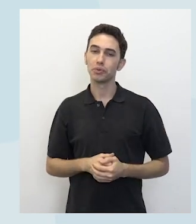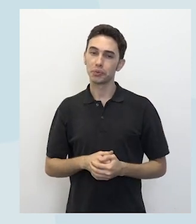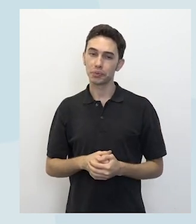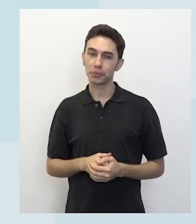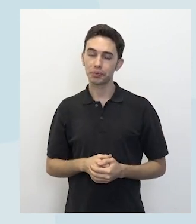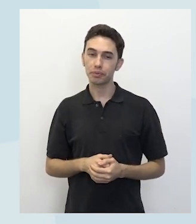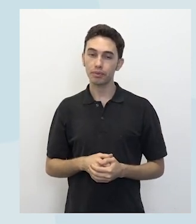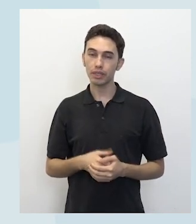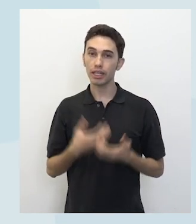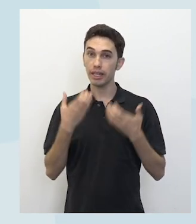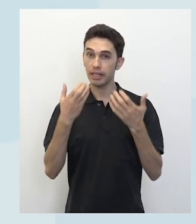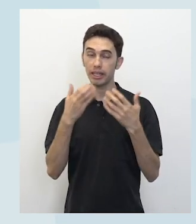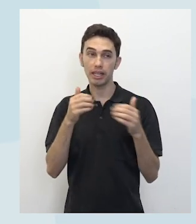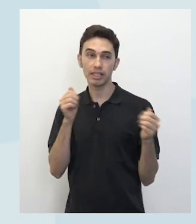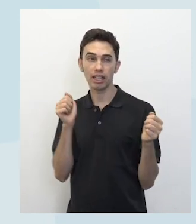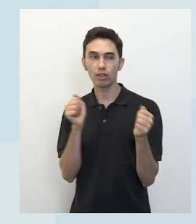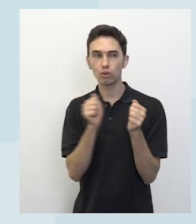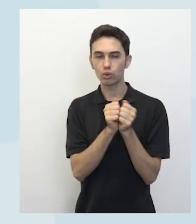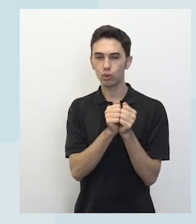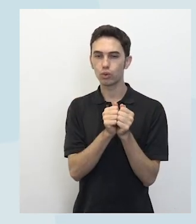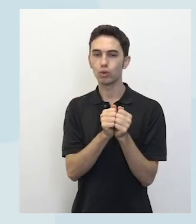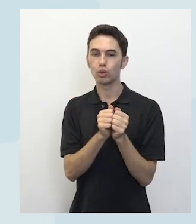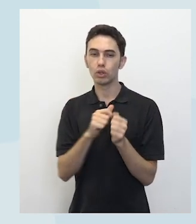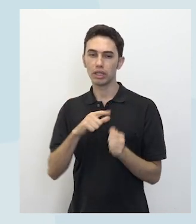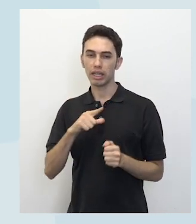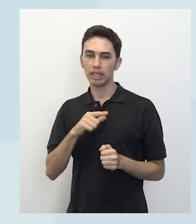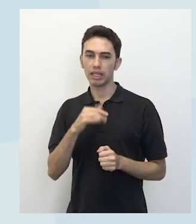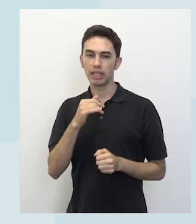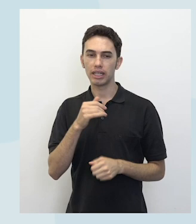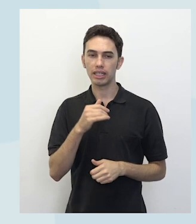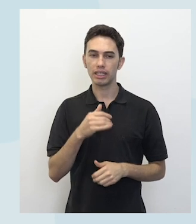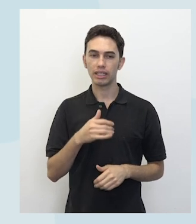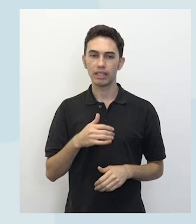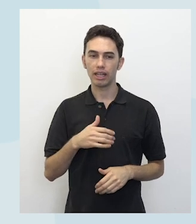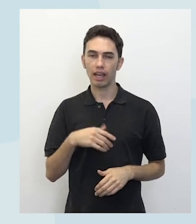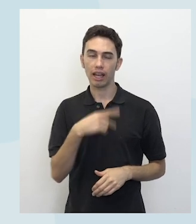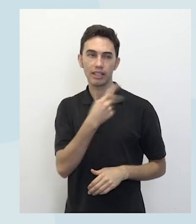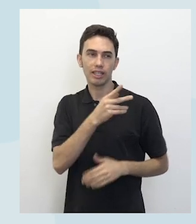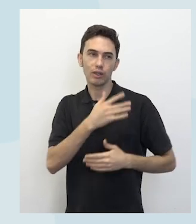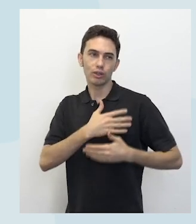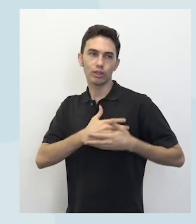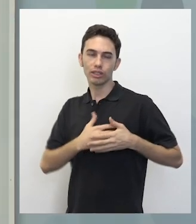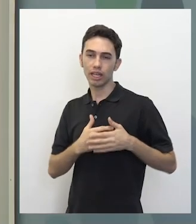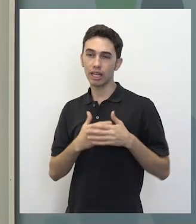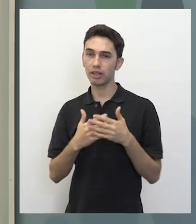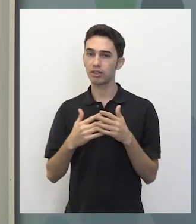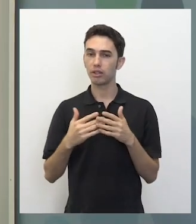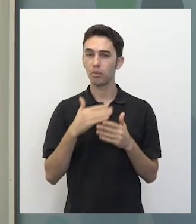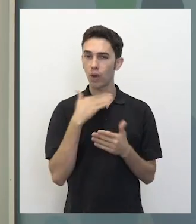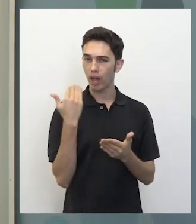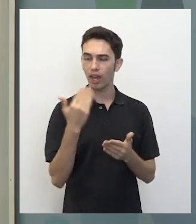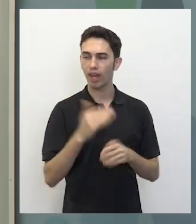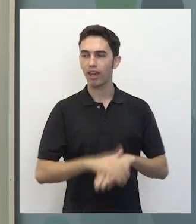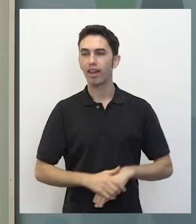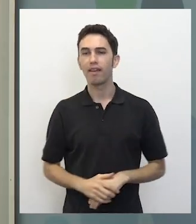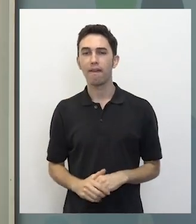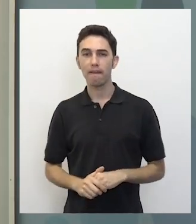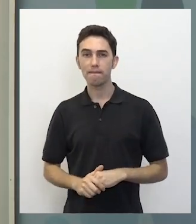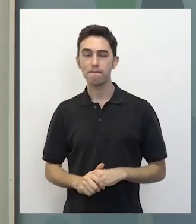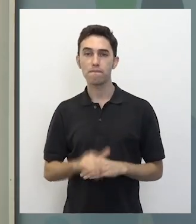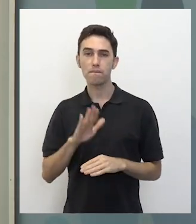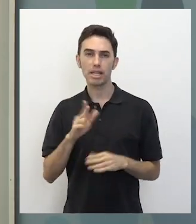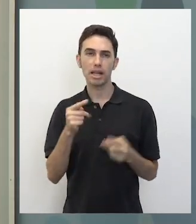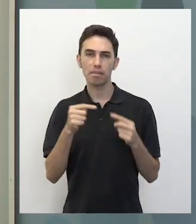Ele queria estar com a pessoa lá em teu seio morrer, queria... Coisa de romântico, que depois a gente fala mais sobre isso, né? Mas